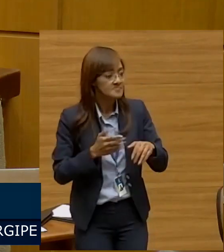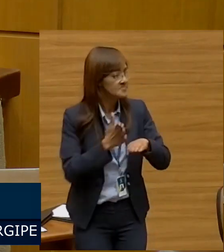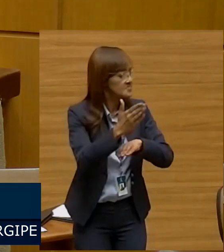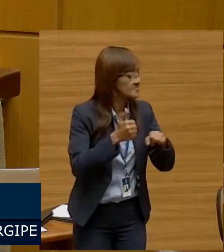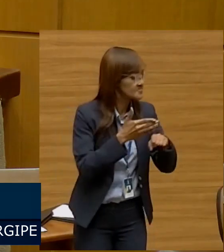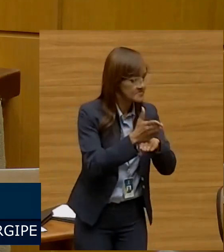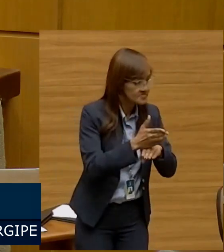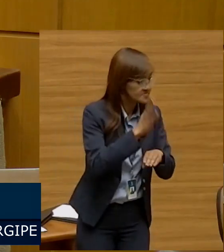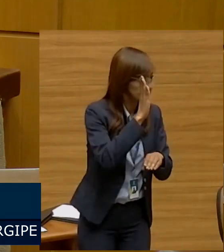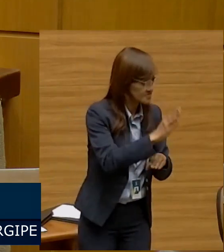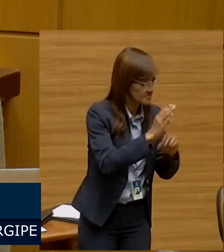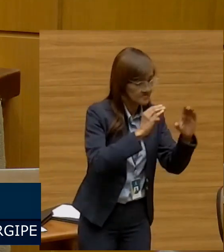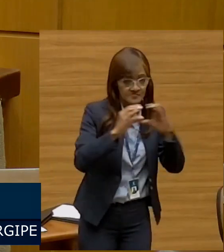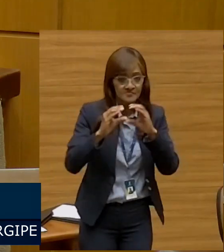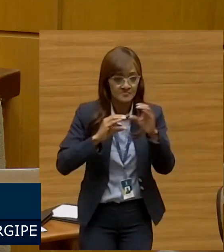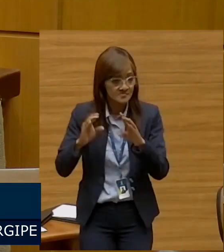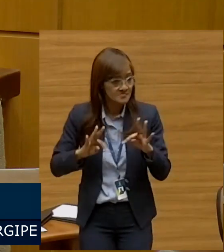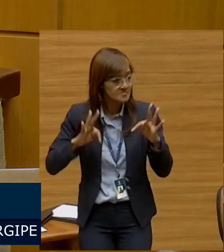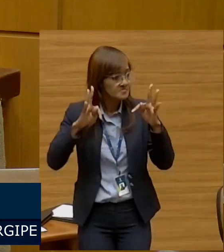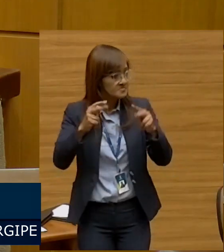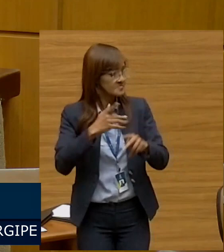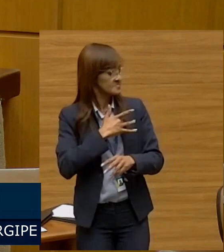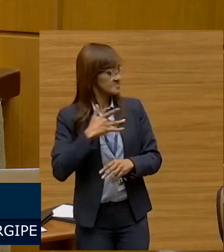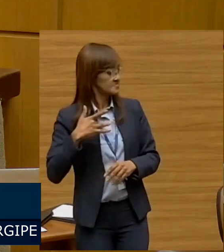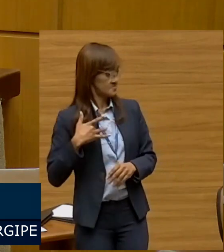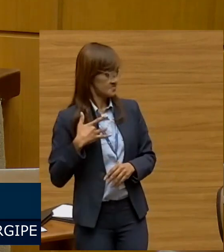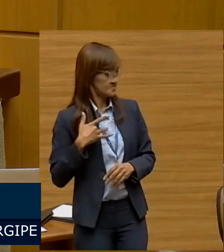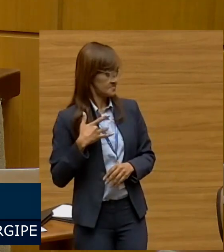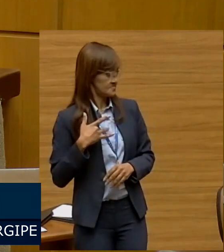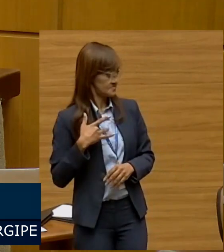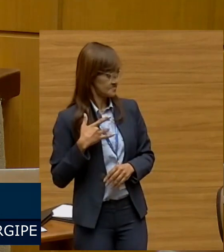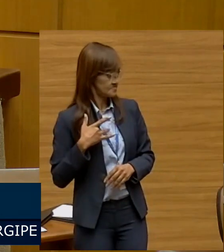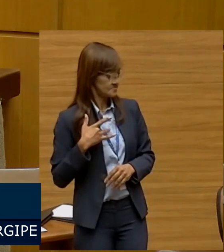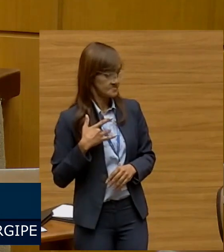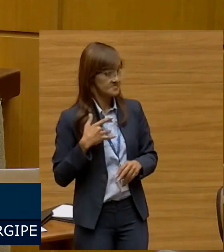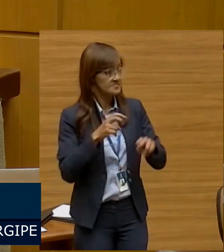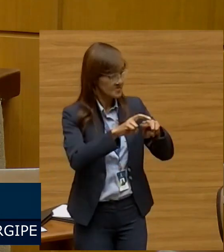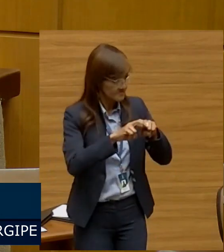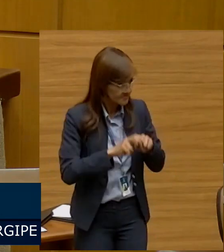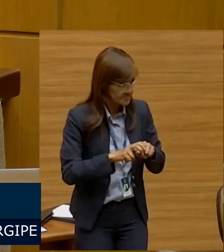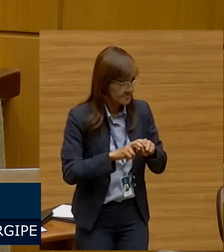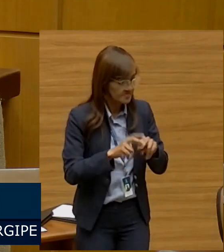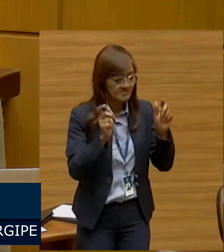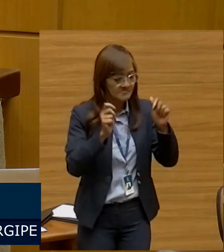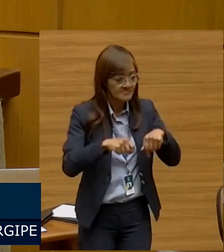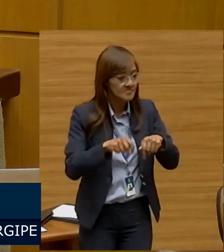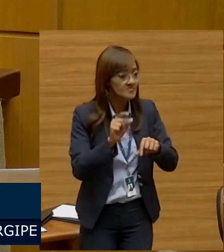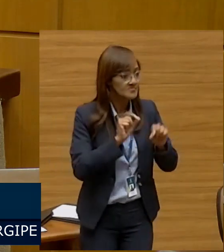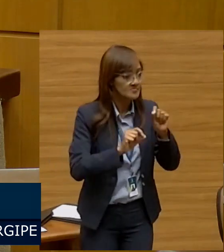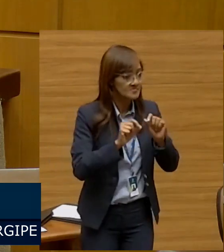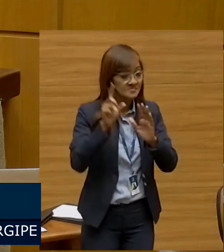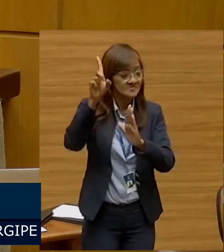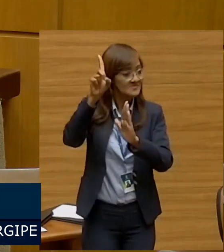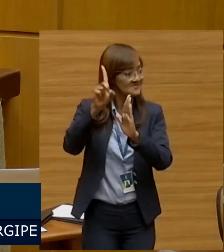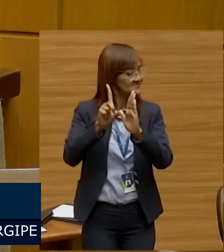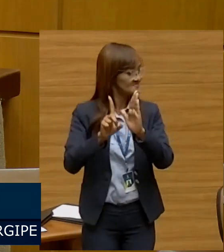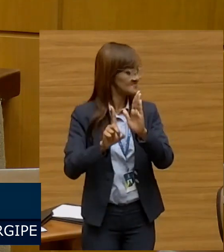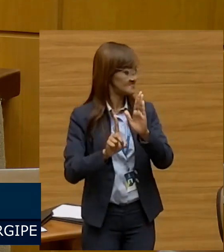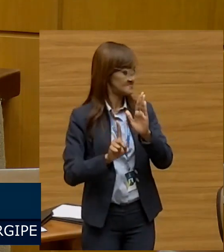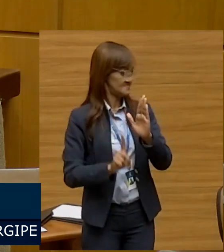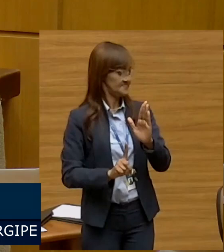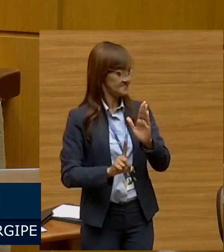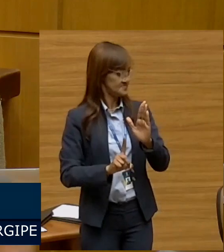só à informação é condição de saúde e acesso à saúde. Em decorrência disso, a comunicação é um direito